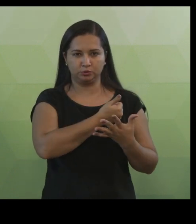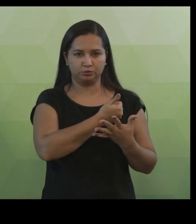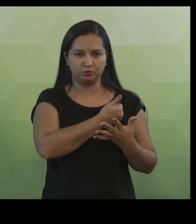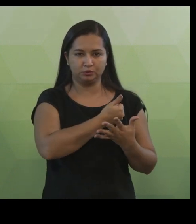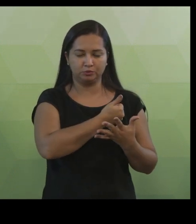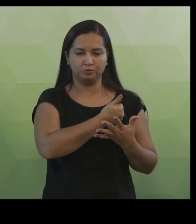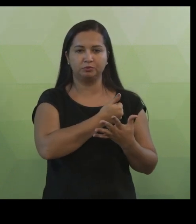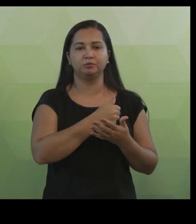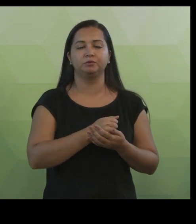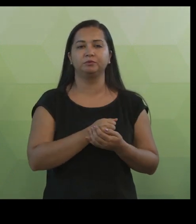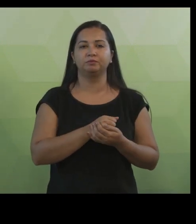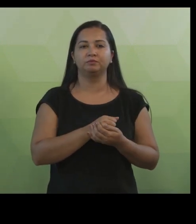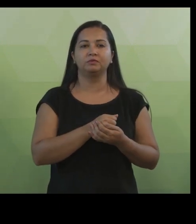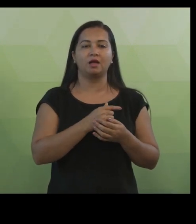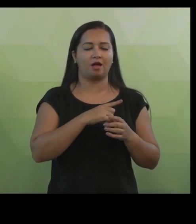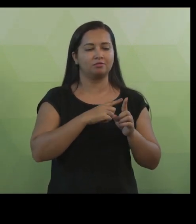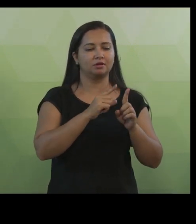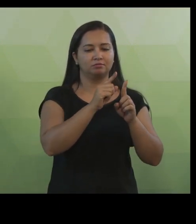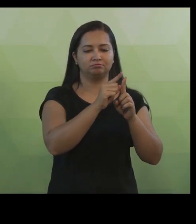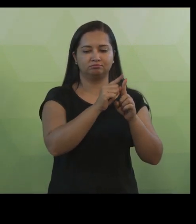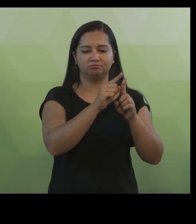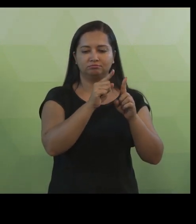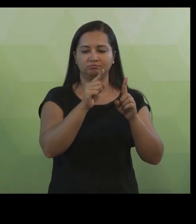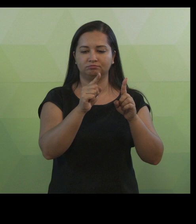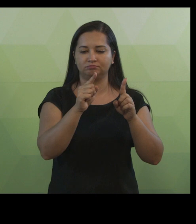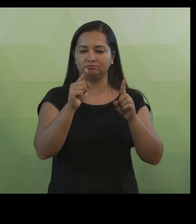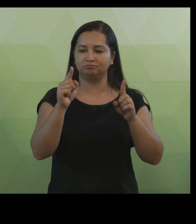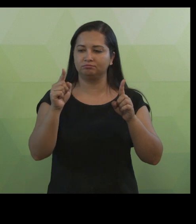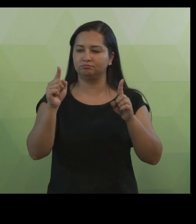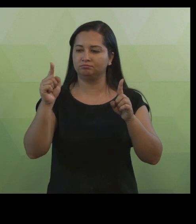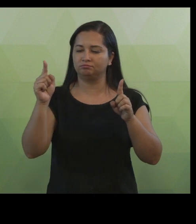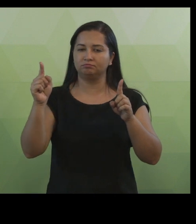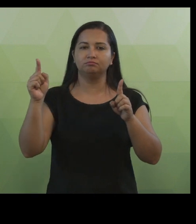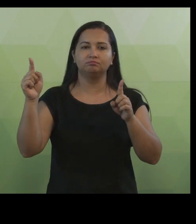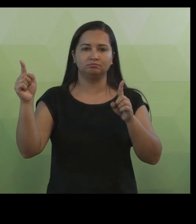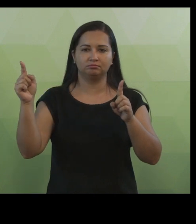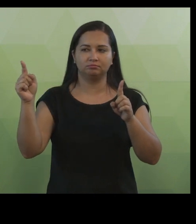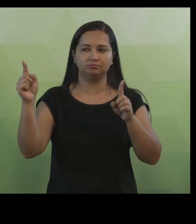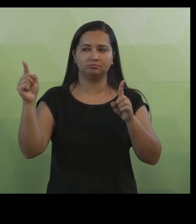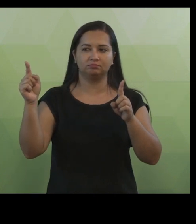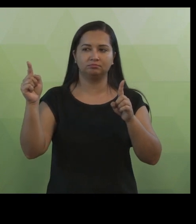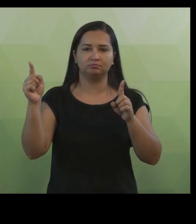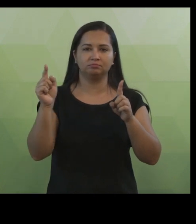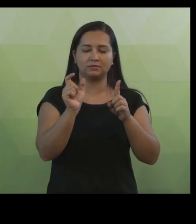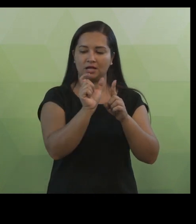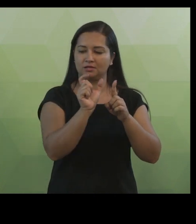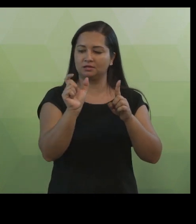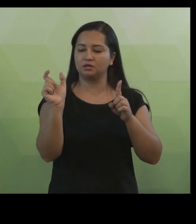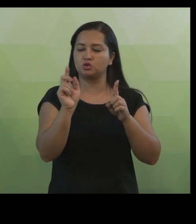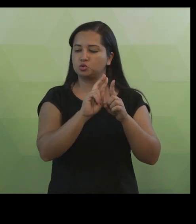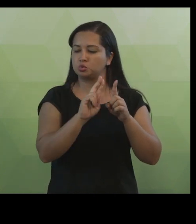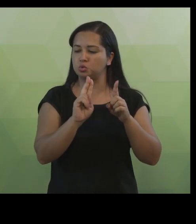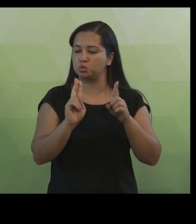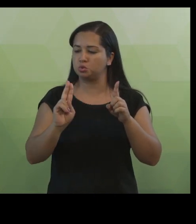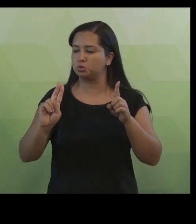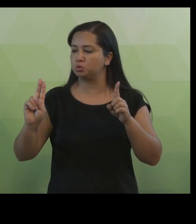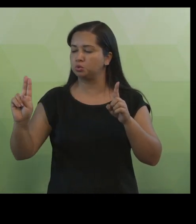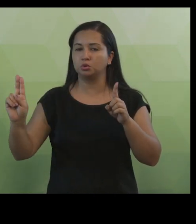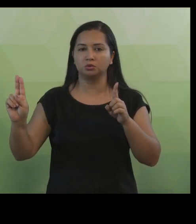maior representação, ou seja, de maior tamanho. Então, se a gente limitar aqui somente aos tipos de